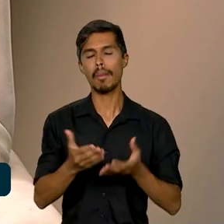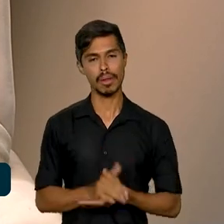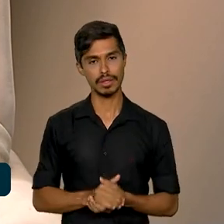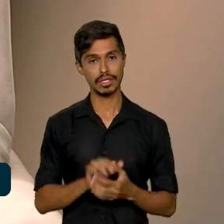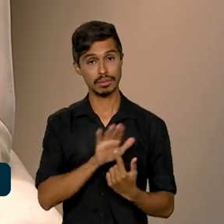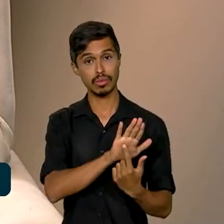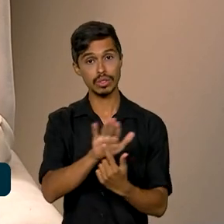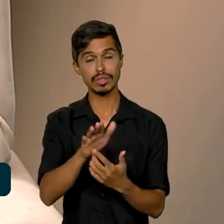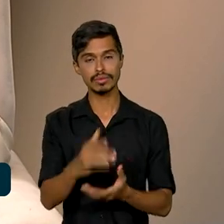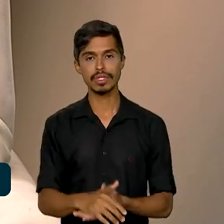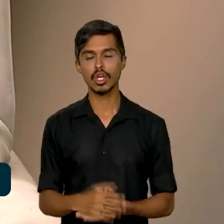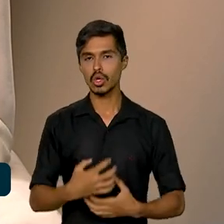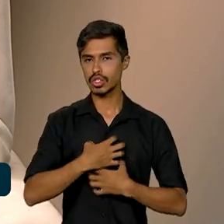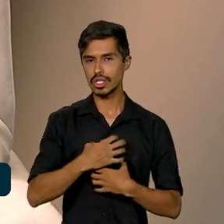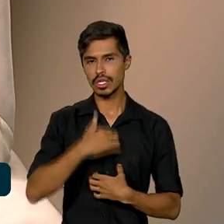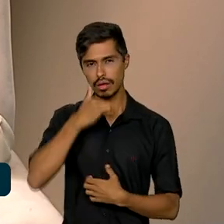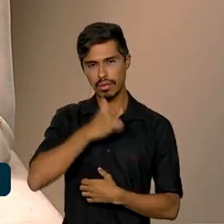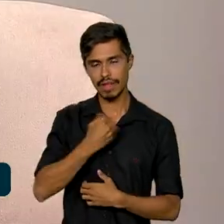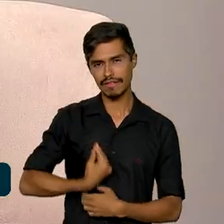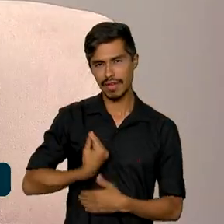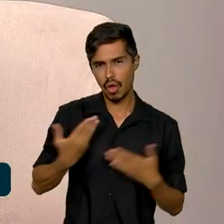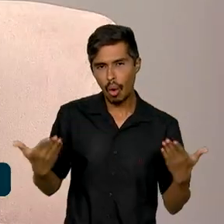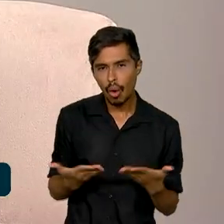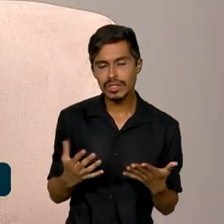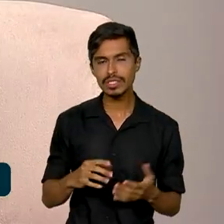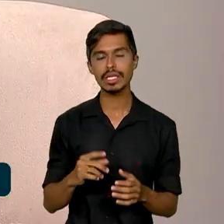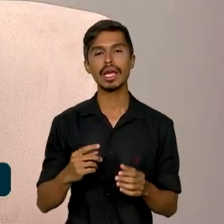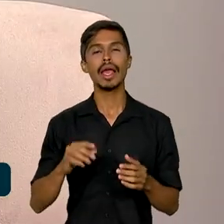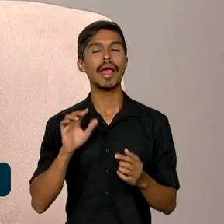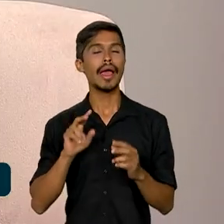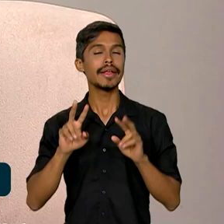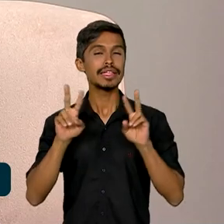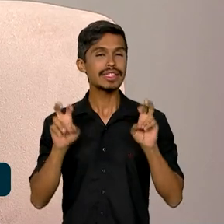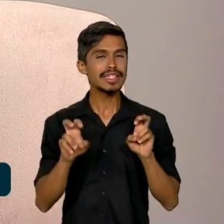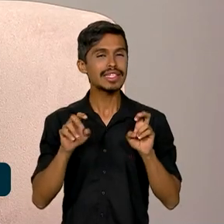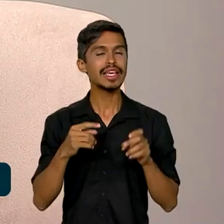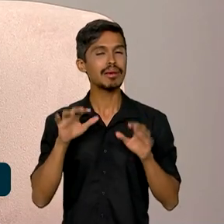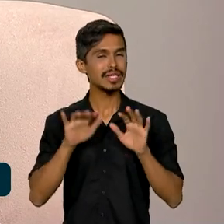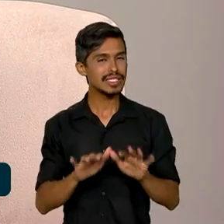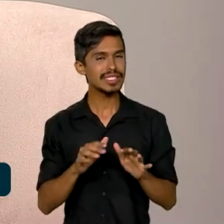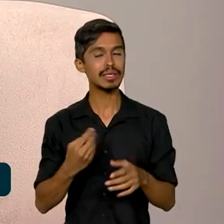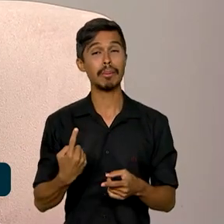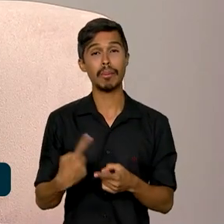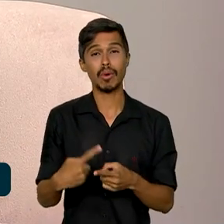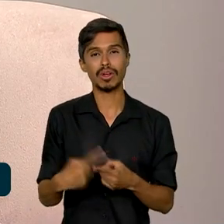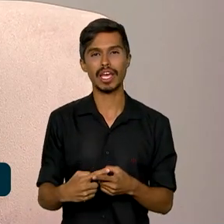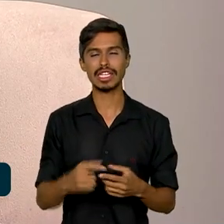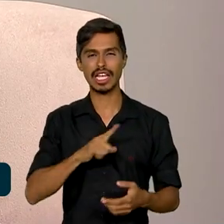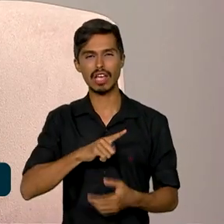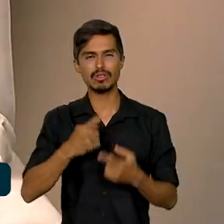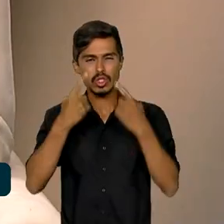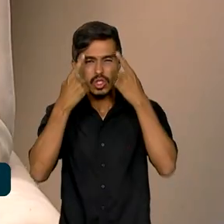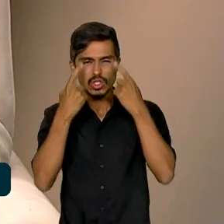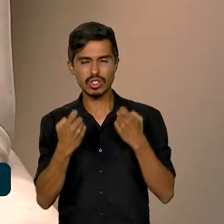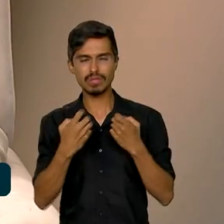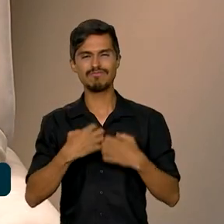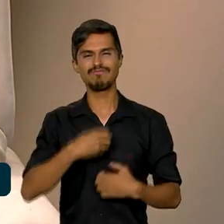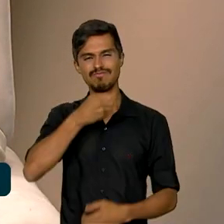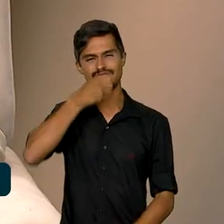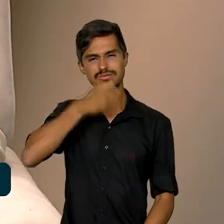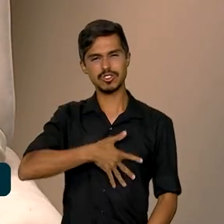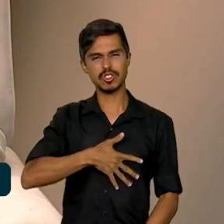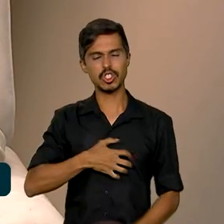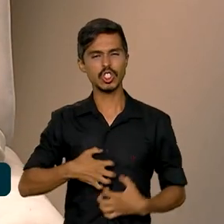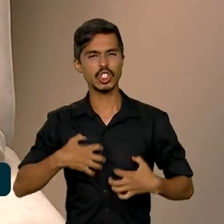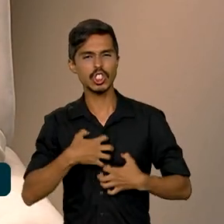mulheres vivem hoje têm a ver com ódio verbalizado, incentivado e até autorizado no